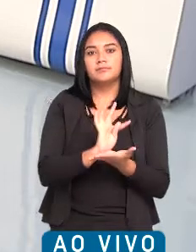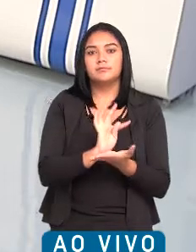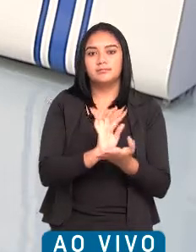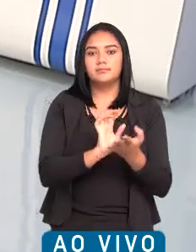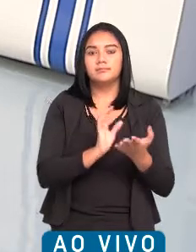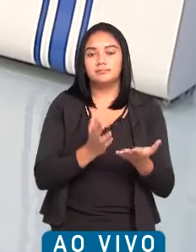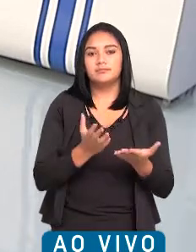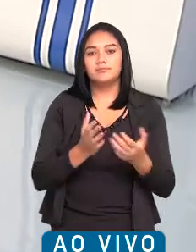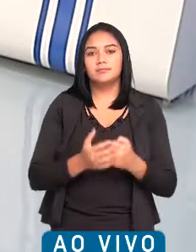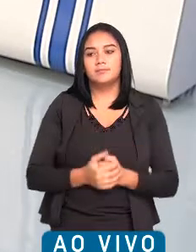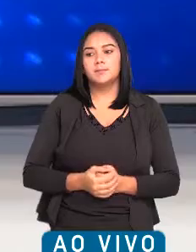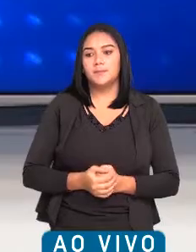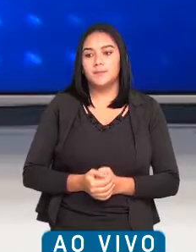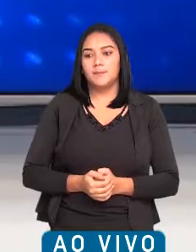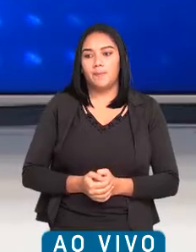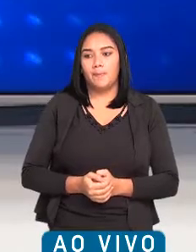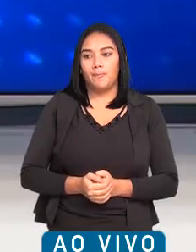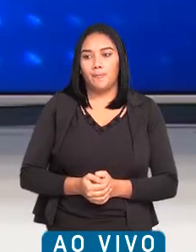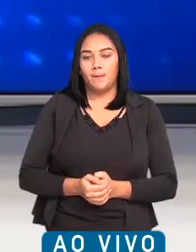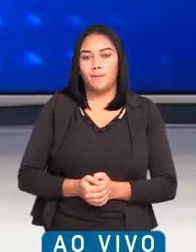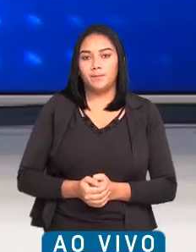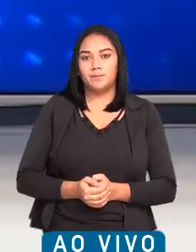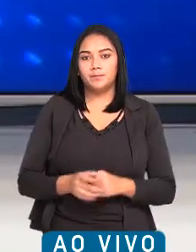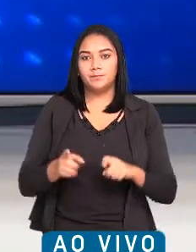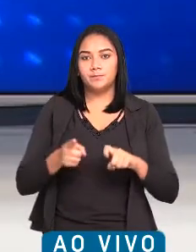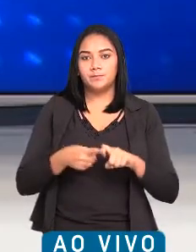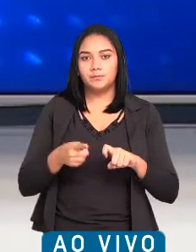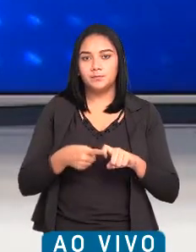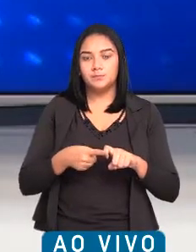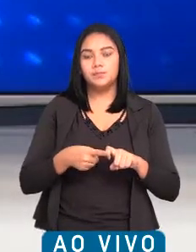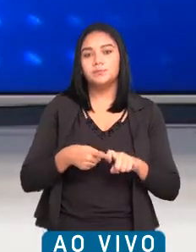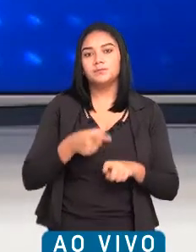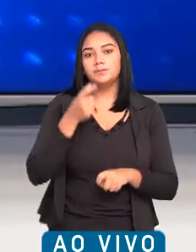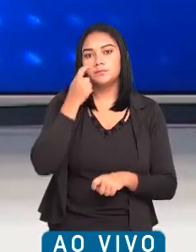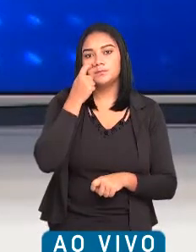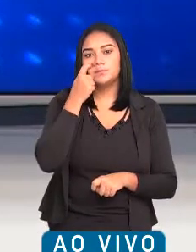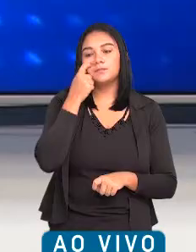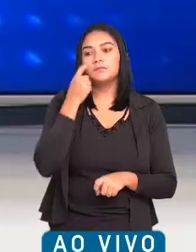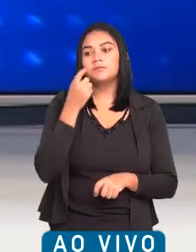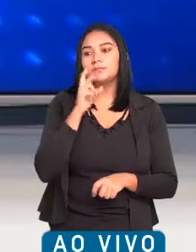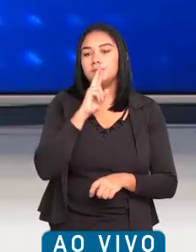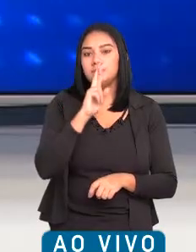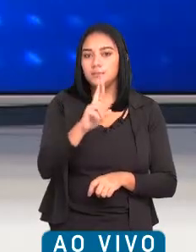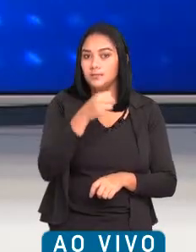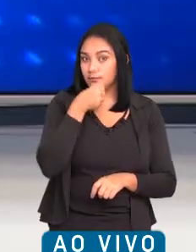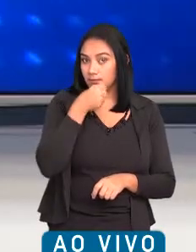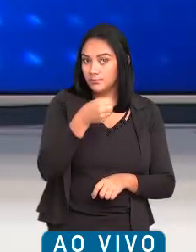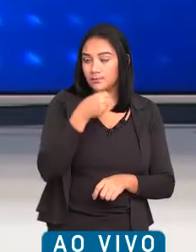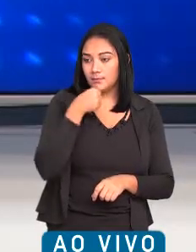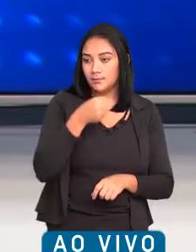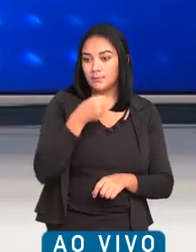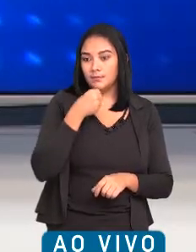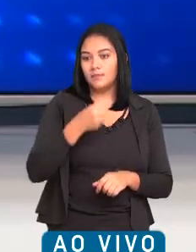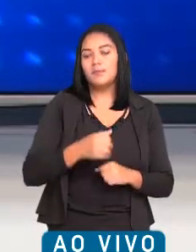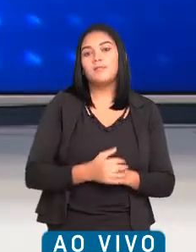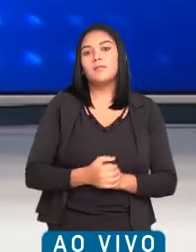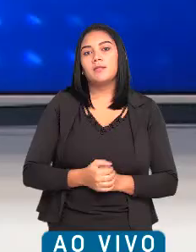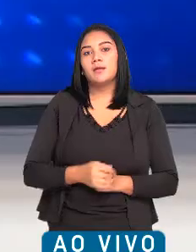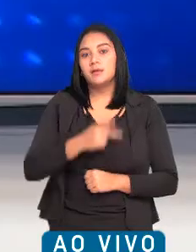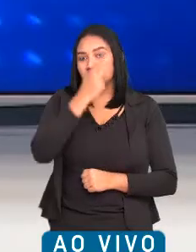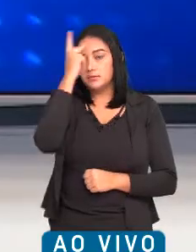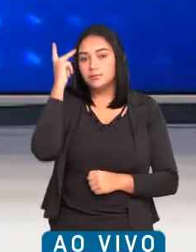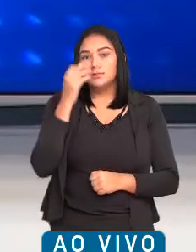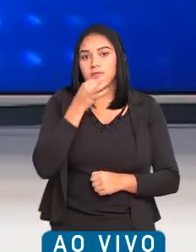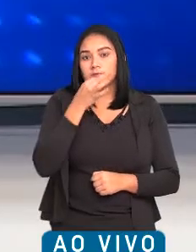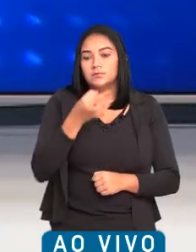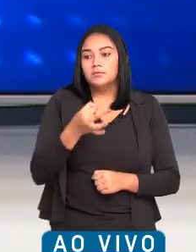É quem responde pergunta de jornalistas e, naturalmente, quem vai comentar é a Simone Pereira, a candidata Simone Pereira, que foi a única que